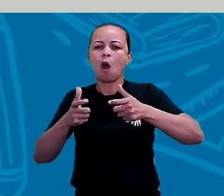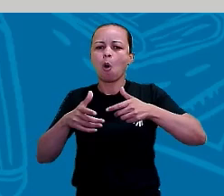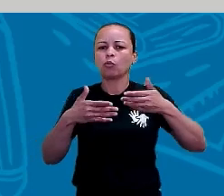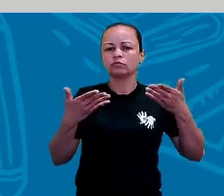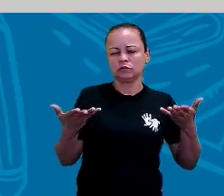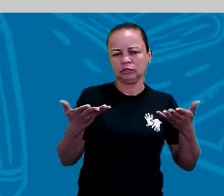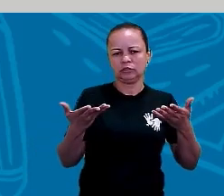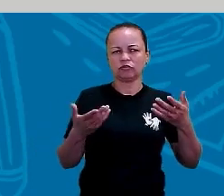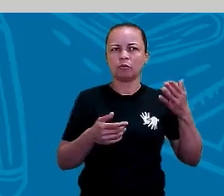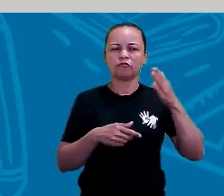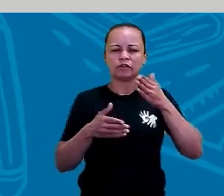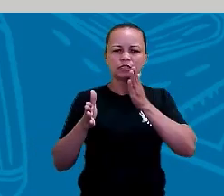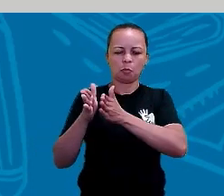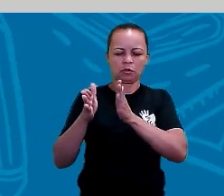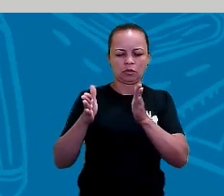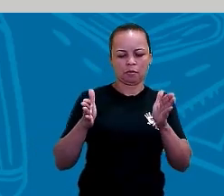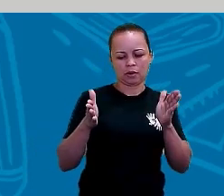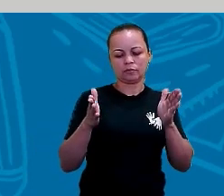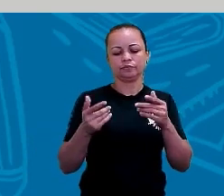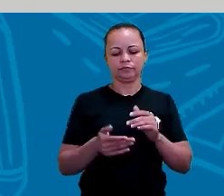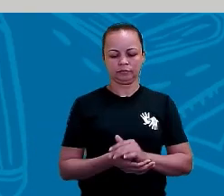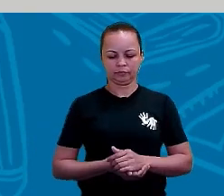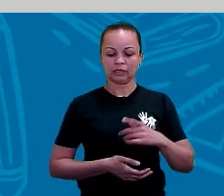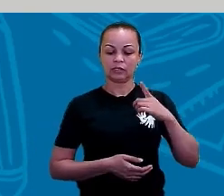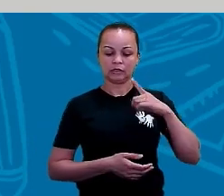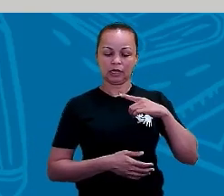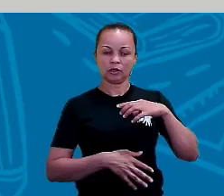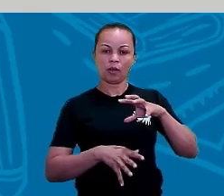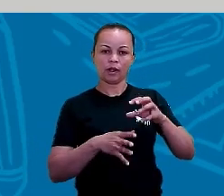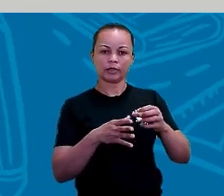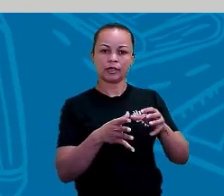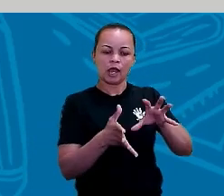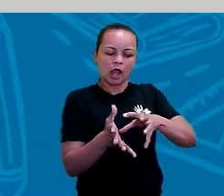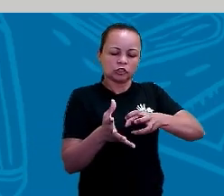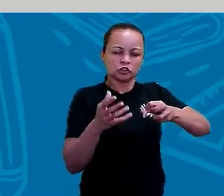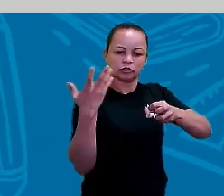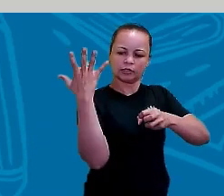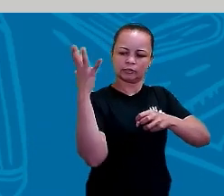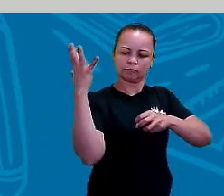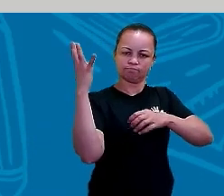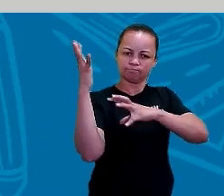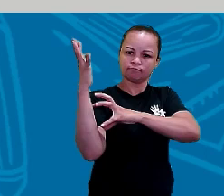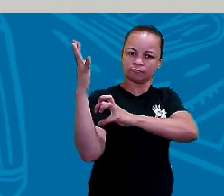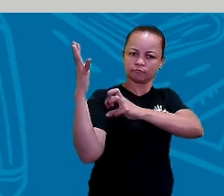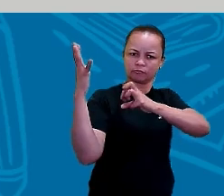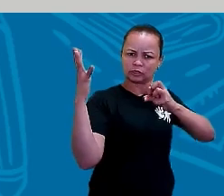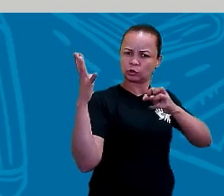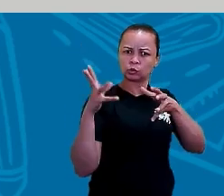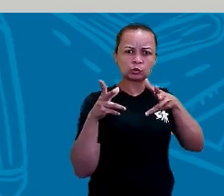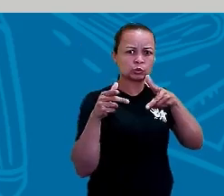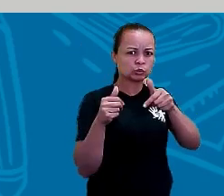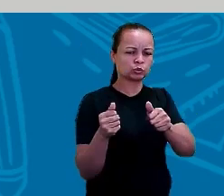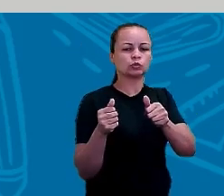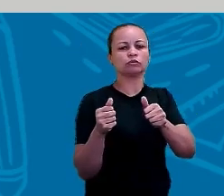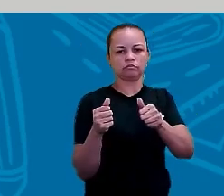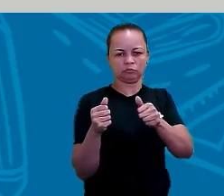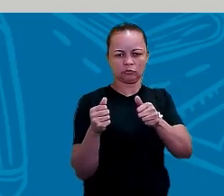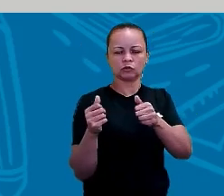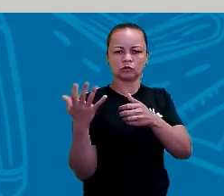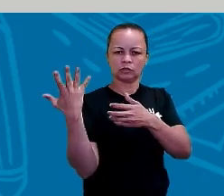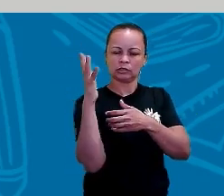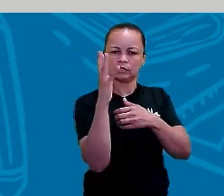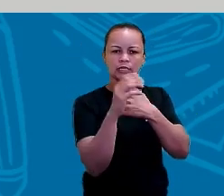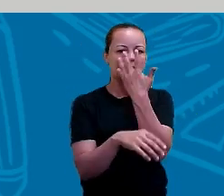assim da cadeia produtiva. Eu tenho aqui a extração, que eu retiro tudo, minha gente. Eu retiro